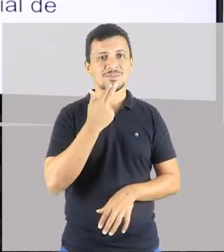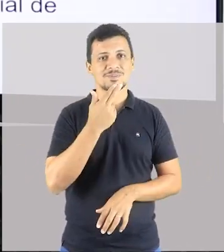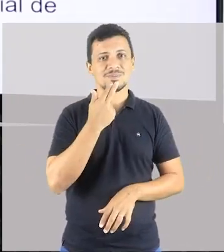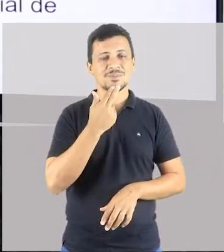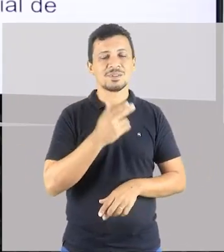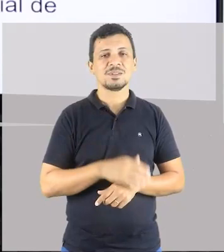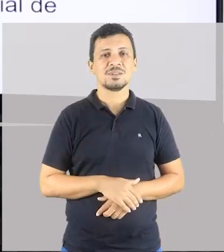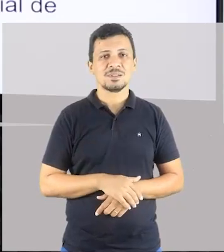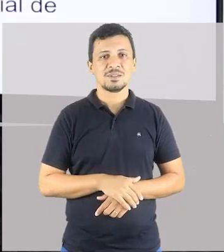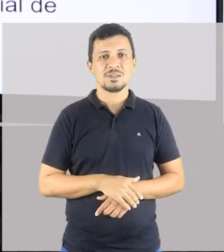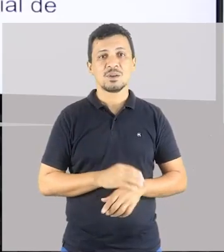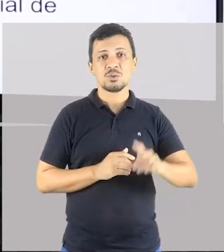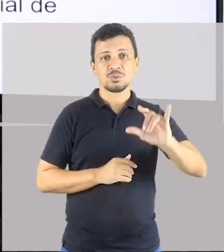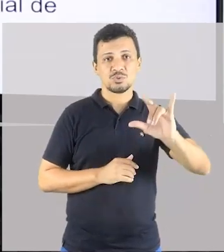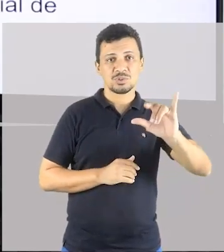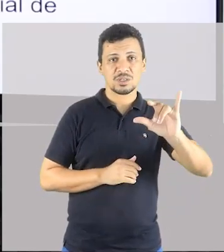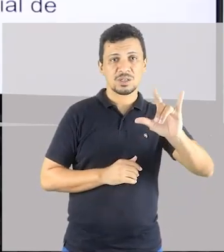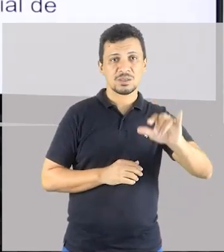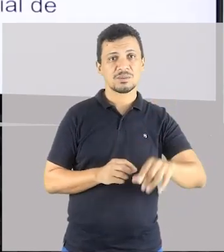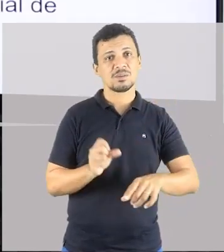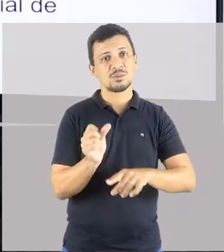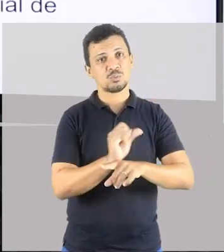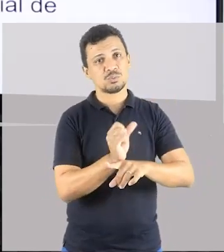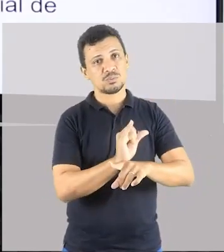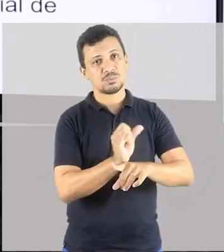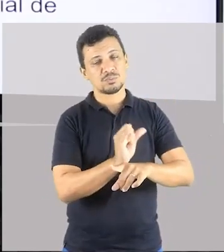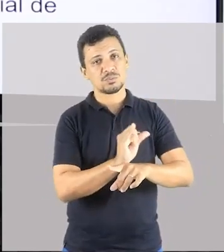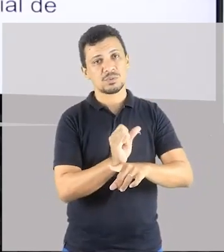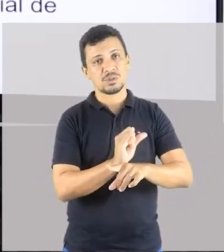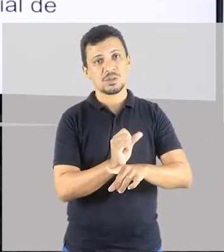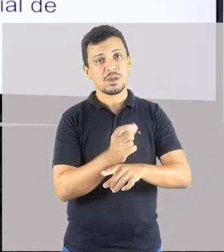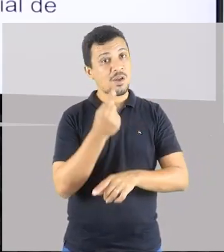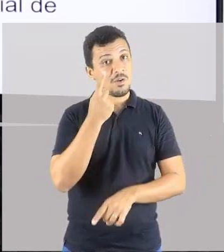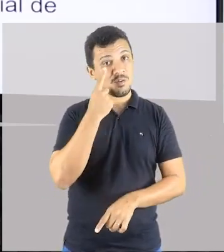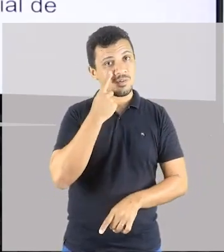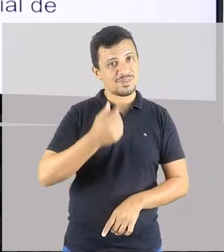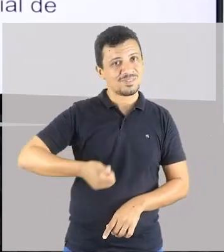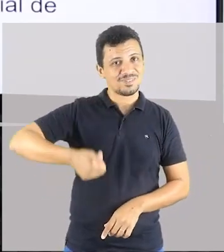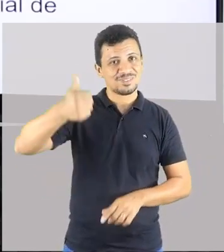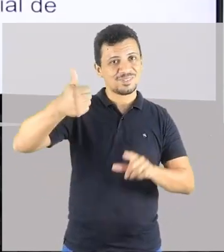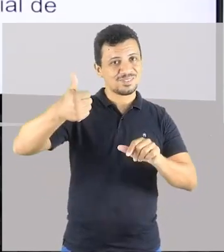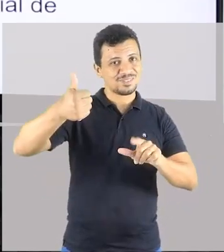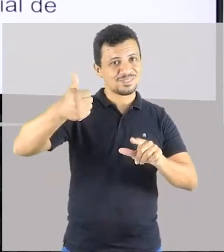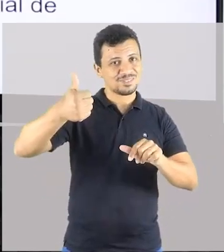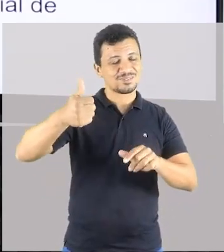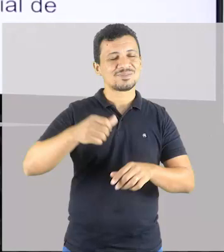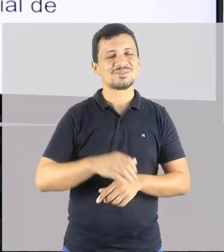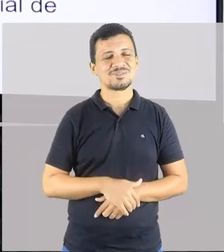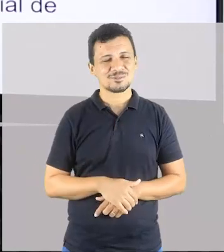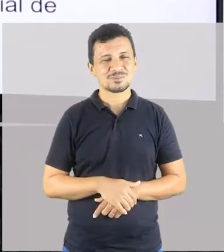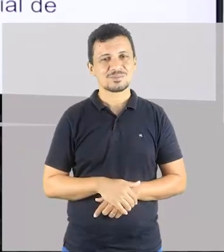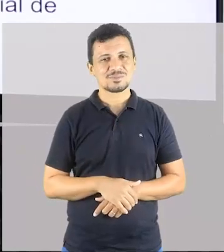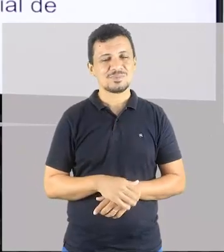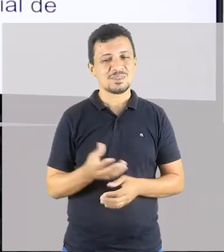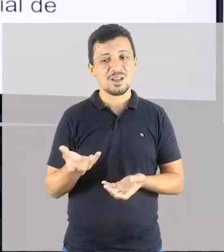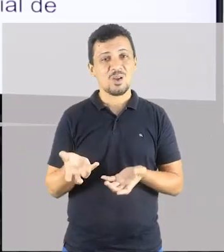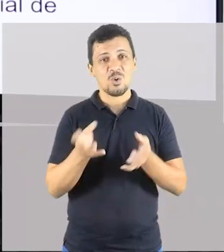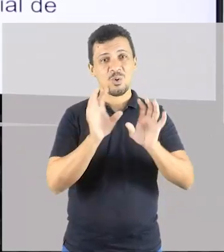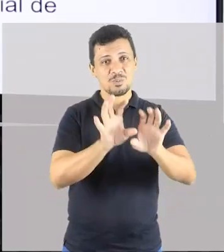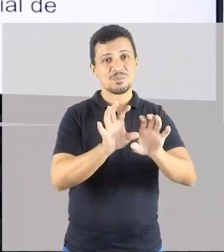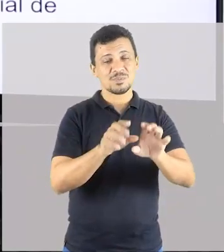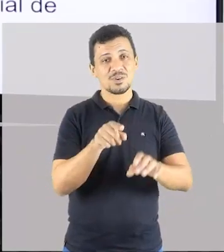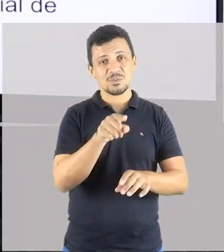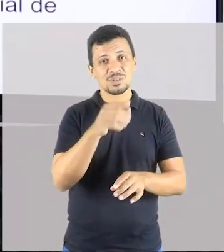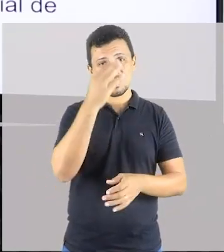Dias, no Instagram ou no YouTube, dê lá um joinha, um like, certo? Compartilhe com quem